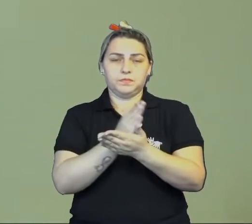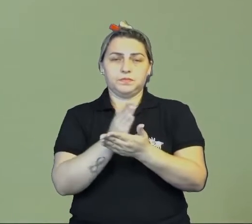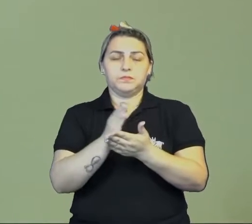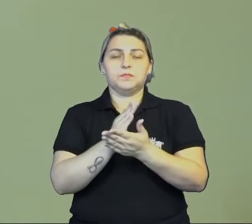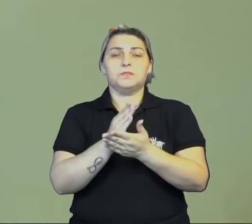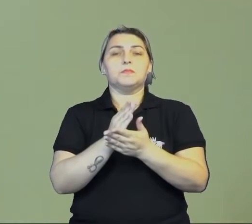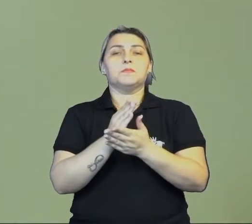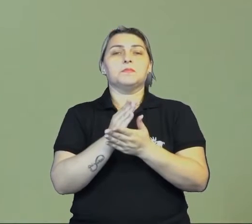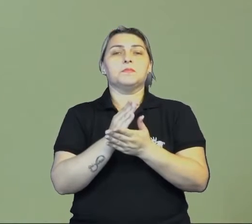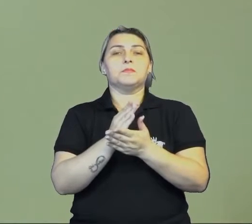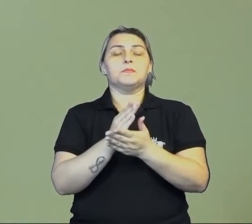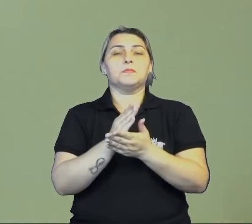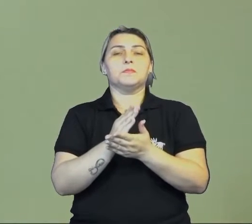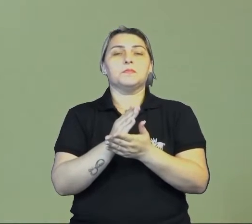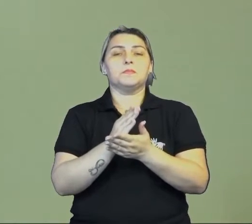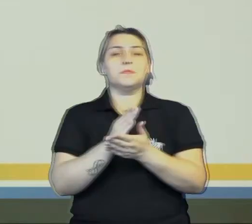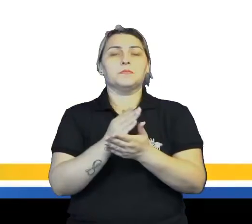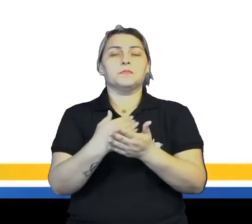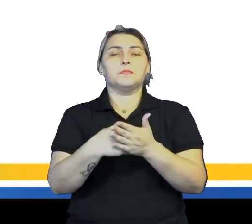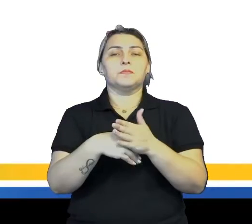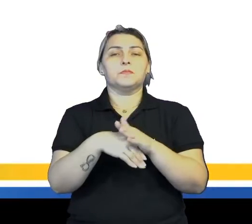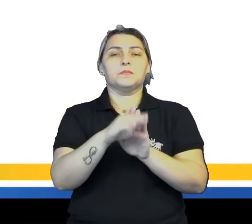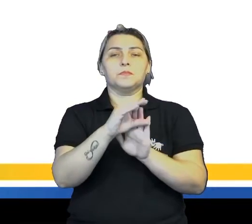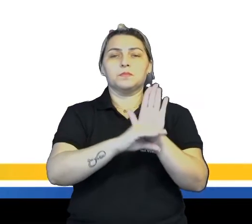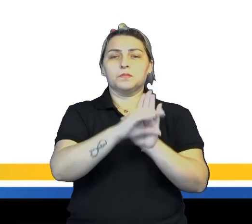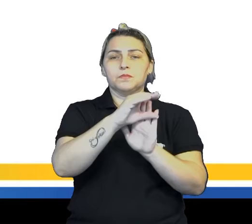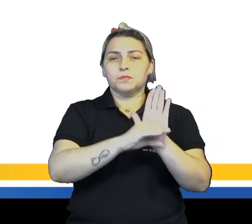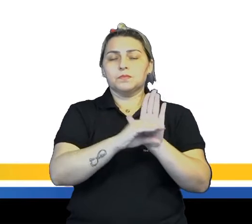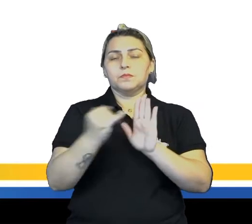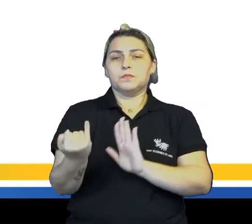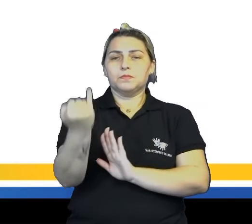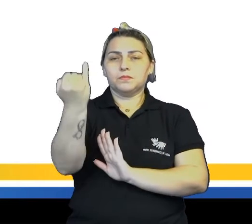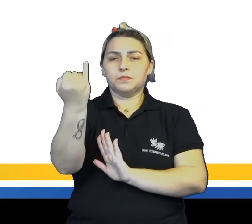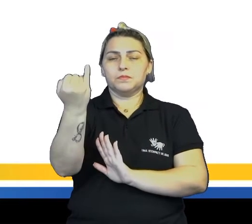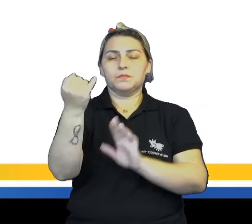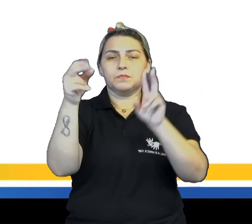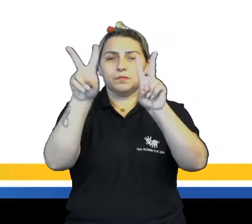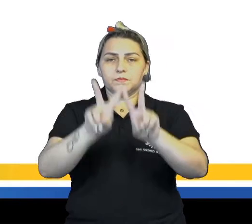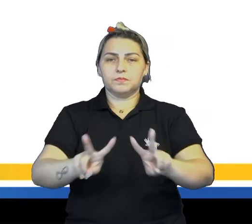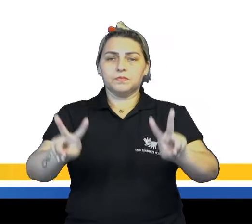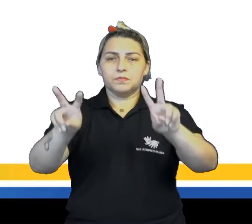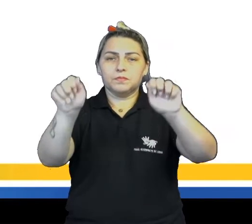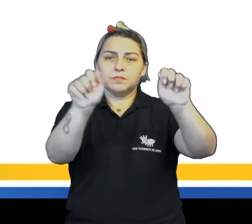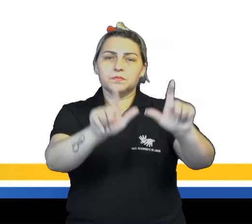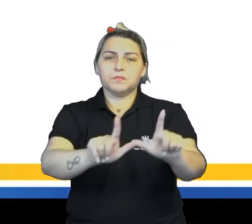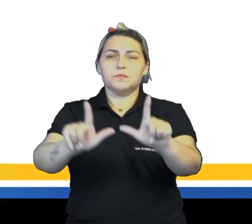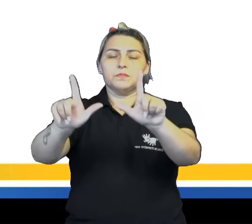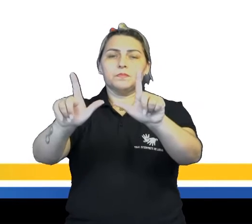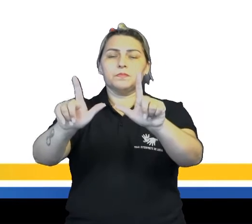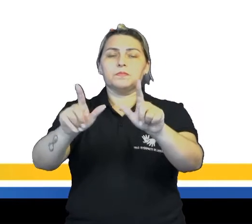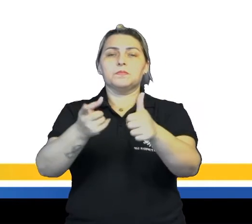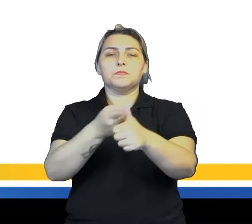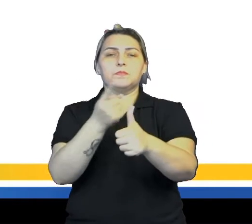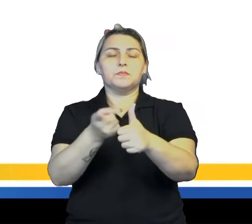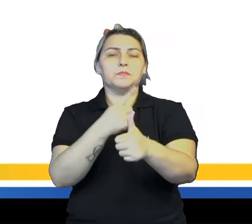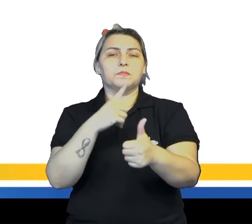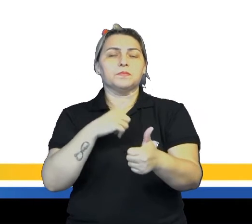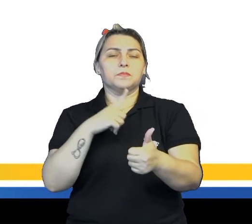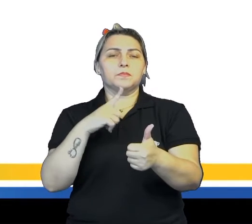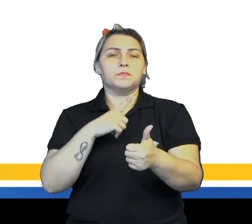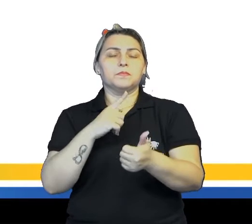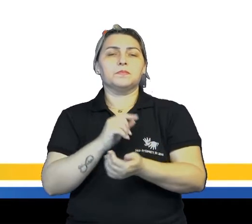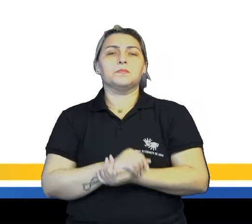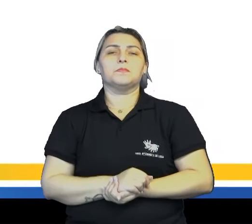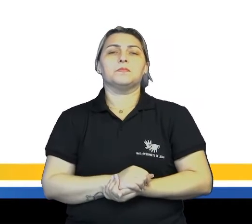conceitos sociológicos que são absolutamente fundamentais. Então, visualizem. Primeiro, nós temos